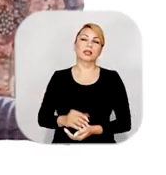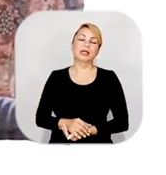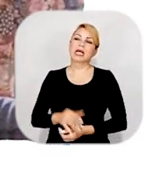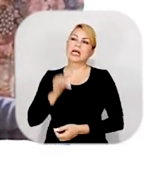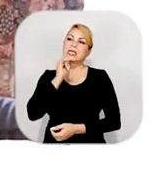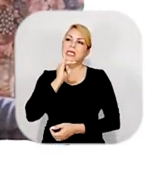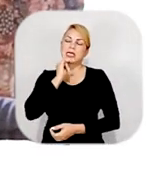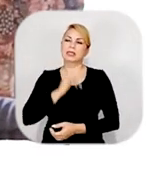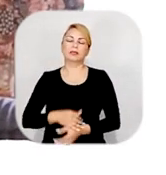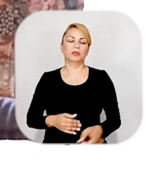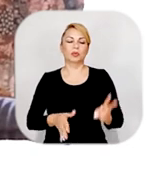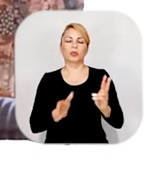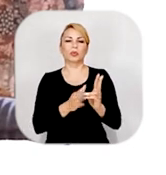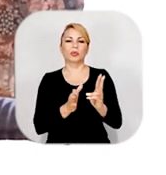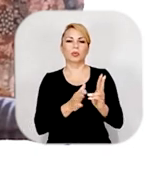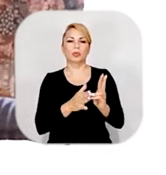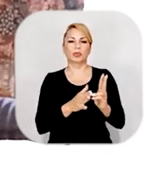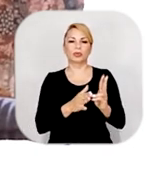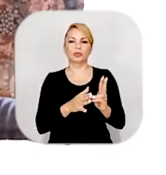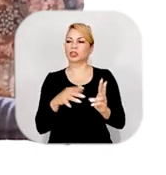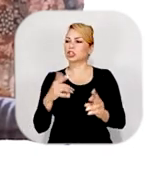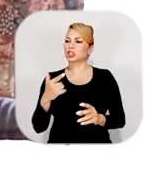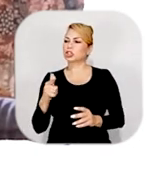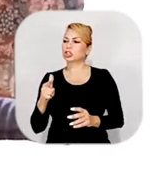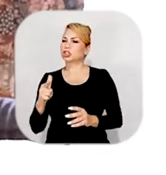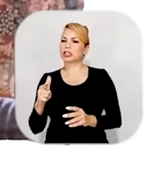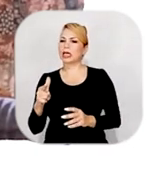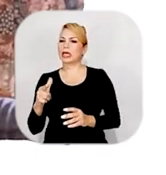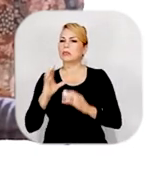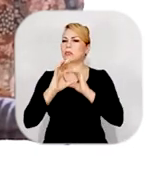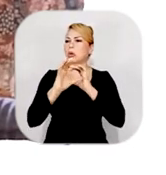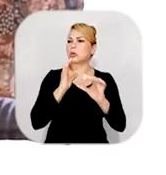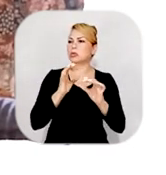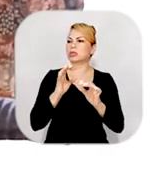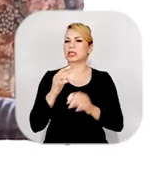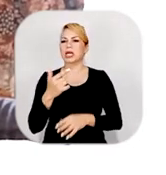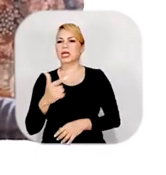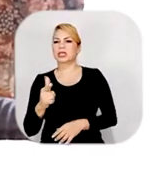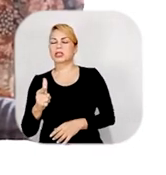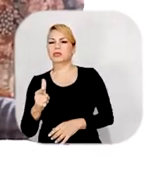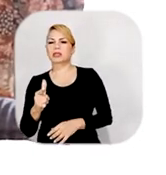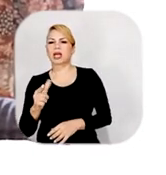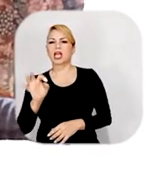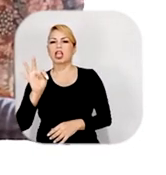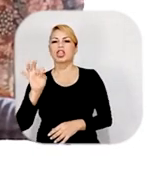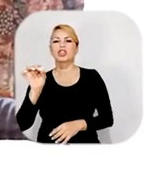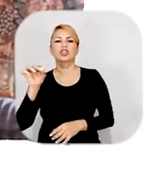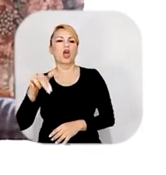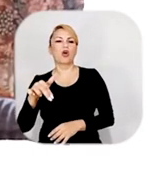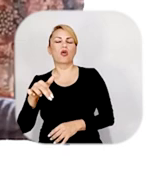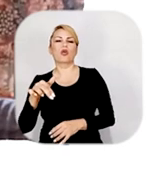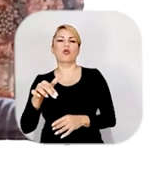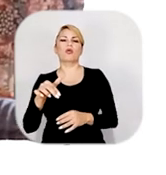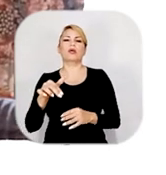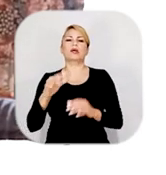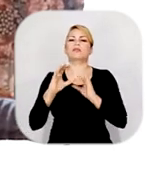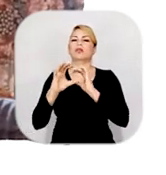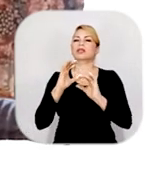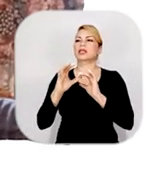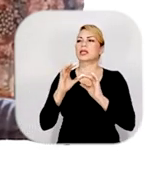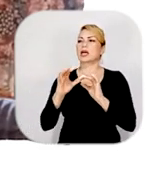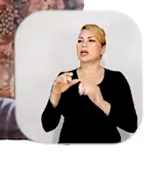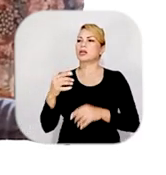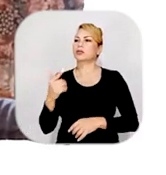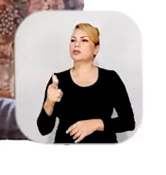índios não têm ritmo, não têm música? Porque o filme, o registro do Snetlag,